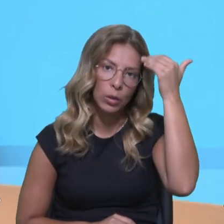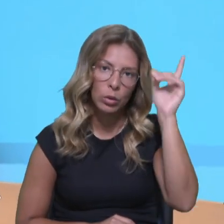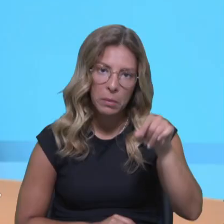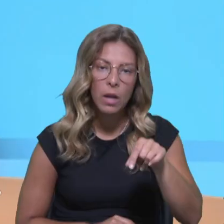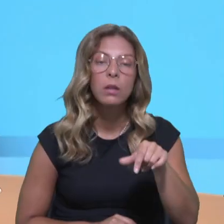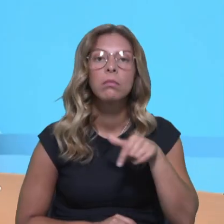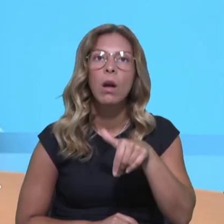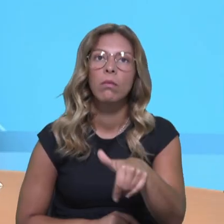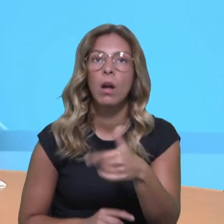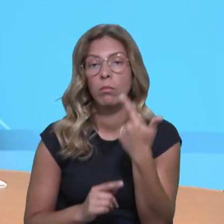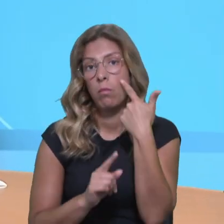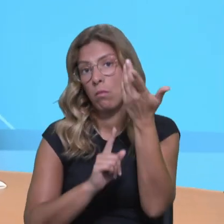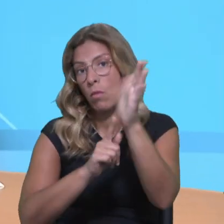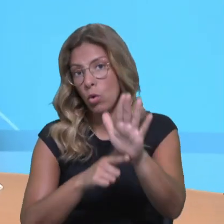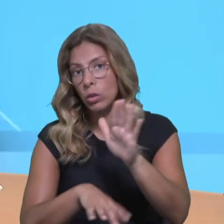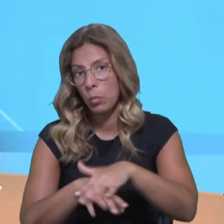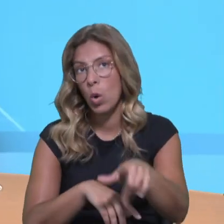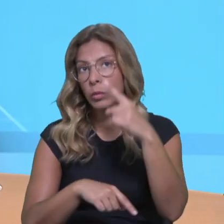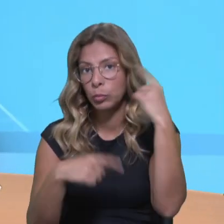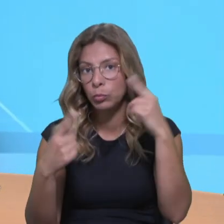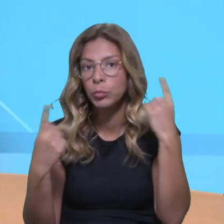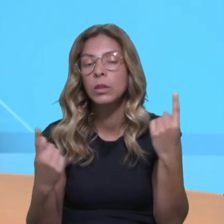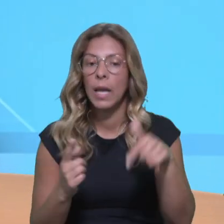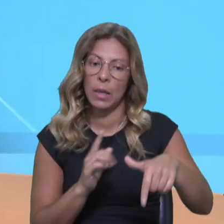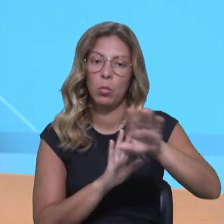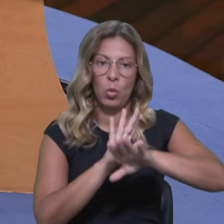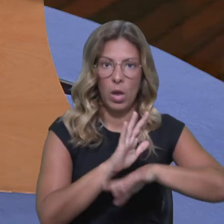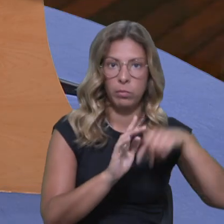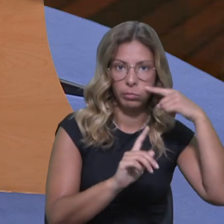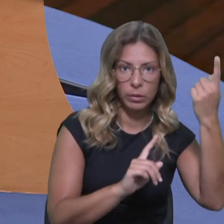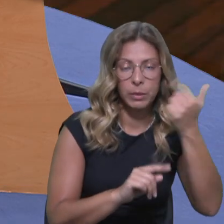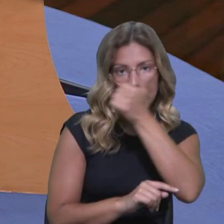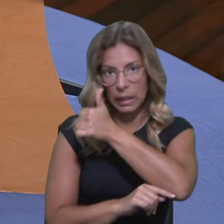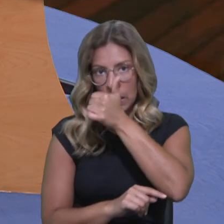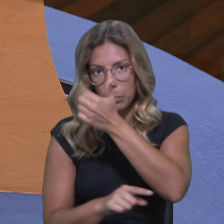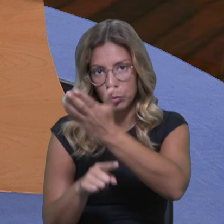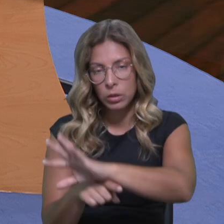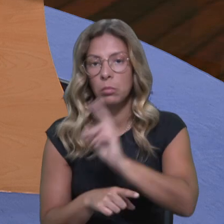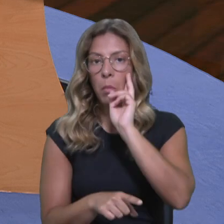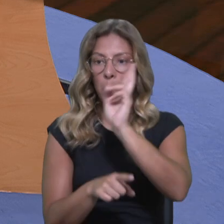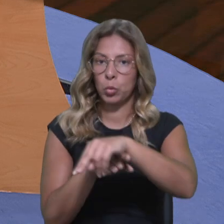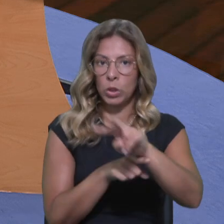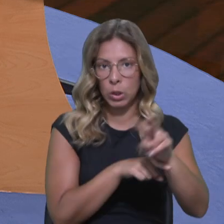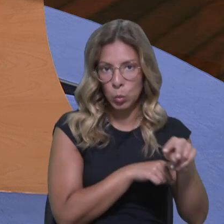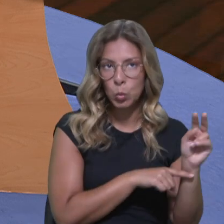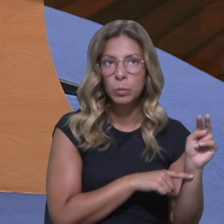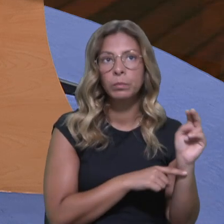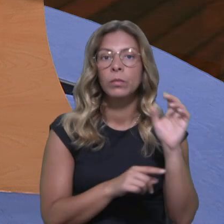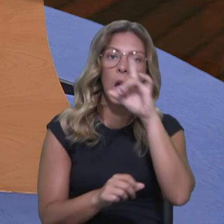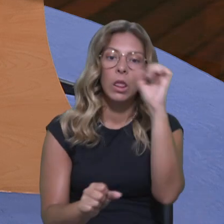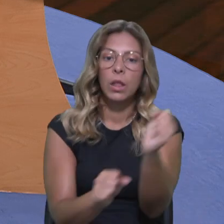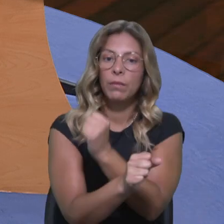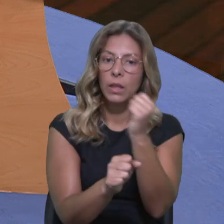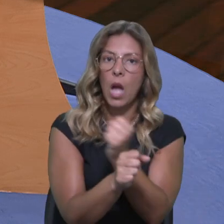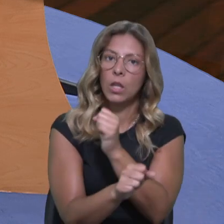dessas iniciativas que nós divulgamos na Agência Eclésia, como, por exemplo, em Santarém, em torno do museu, com atividades específicas para os